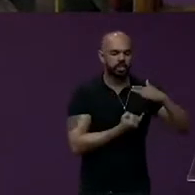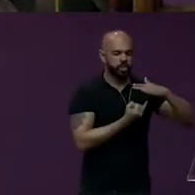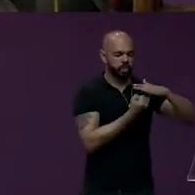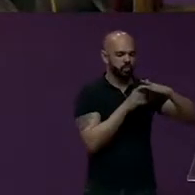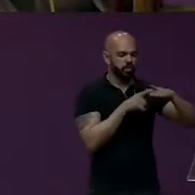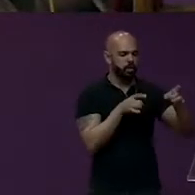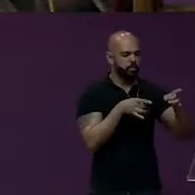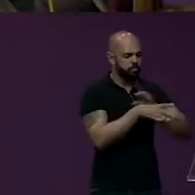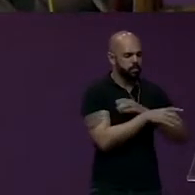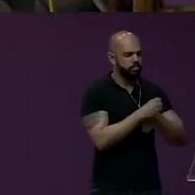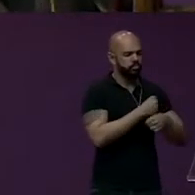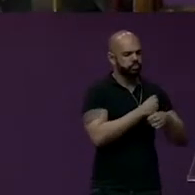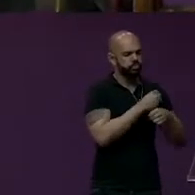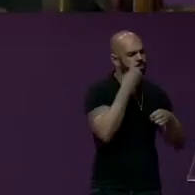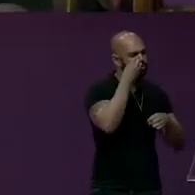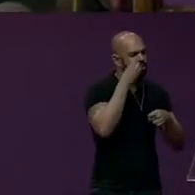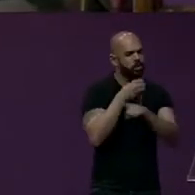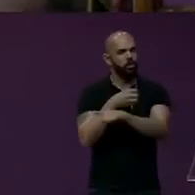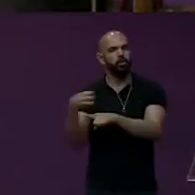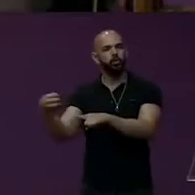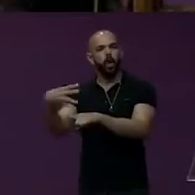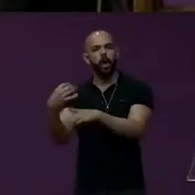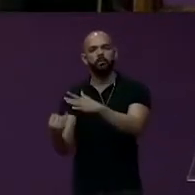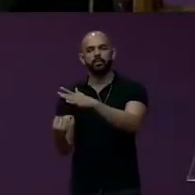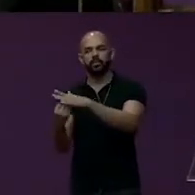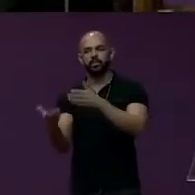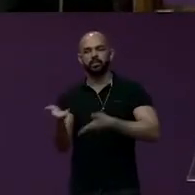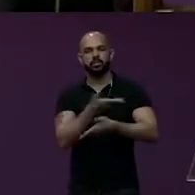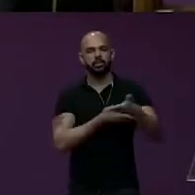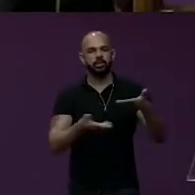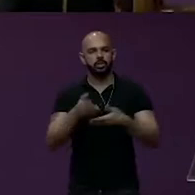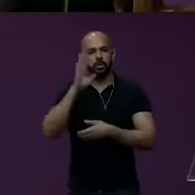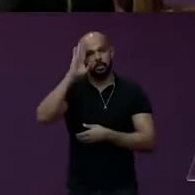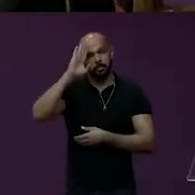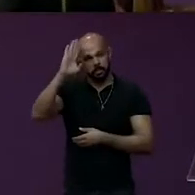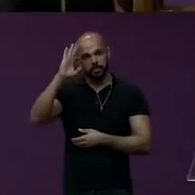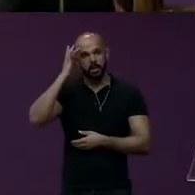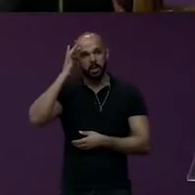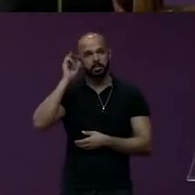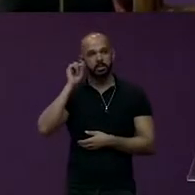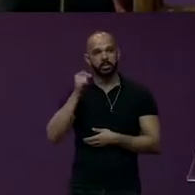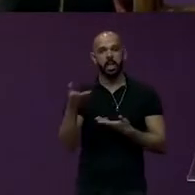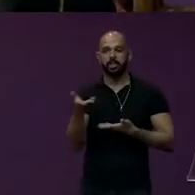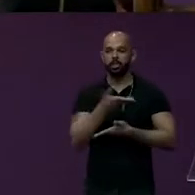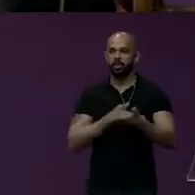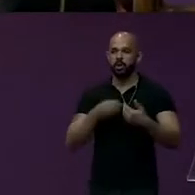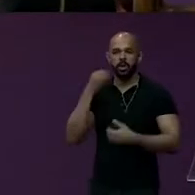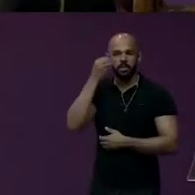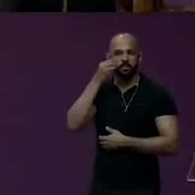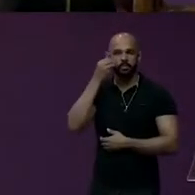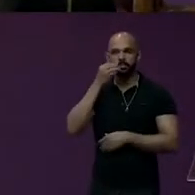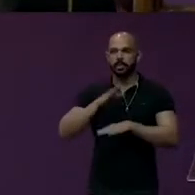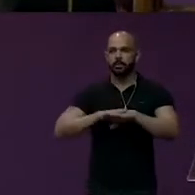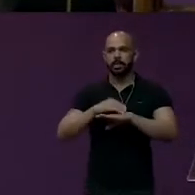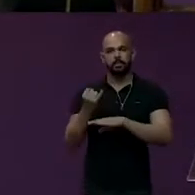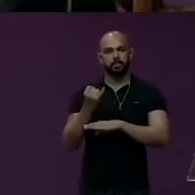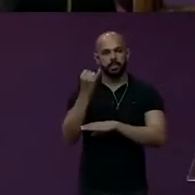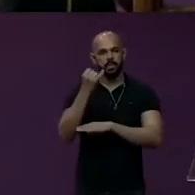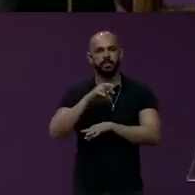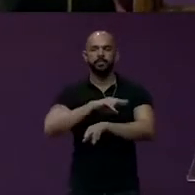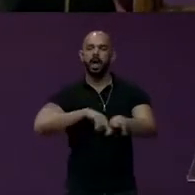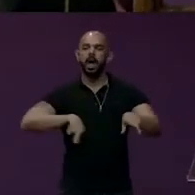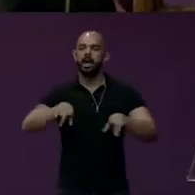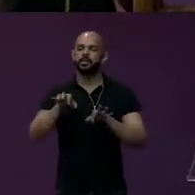mais consolidados com institutos novos, né? E, principalmente, eu acho que essa troca de experiências é fundamental. Em